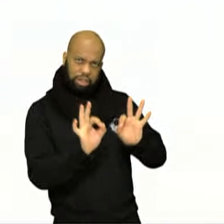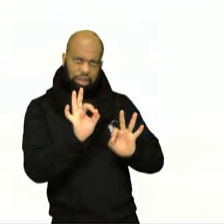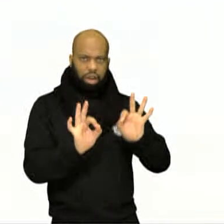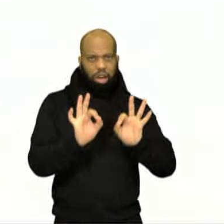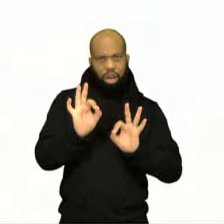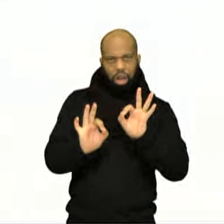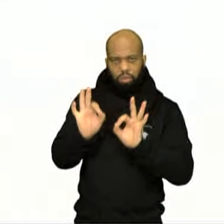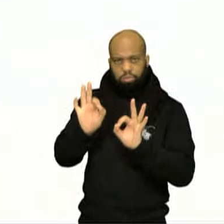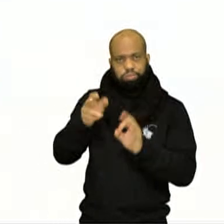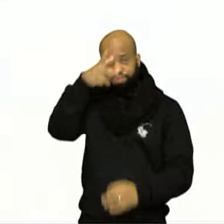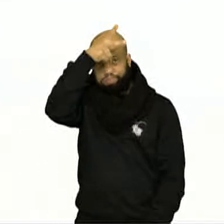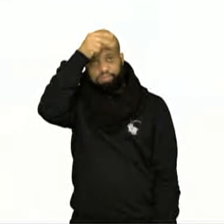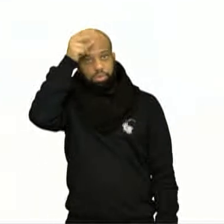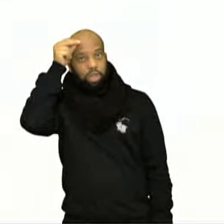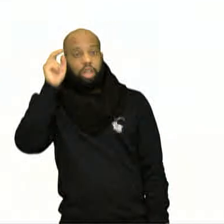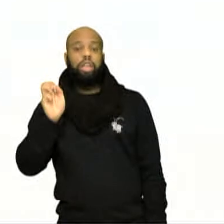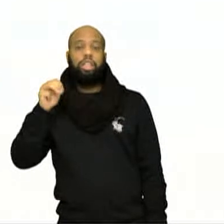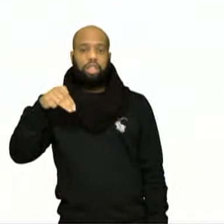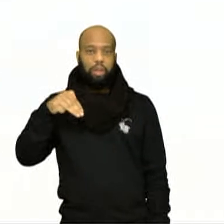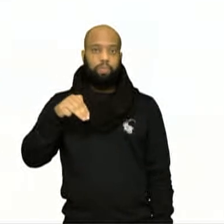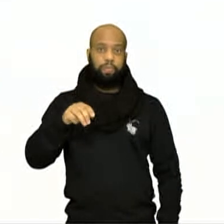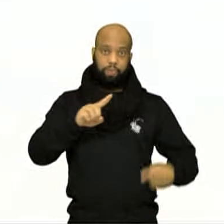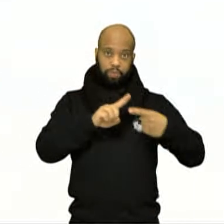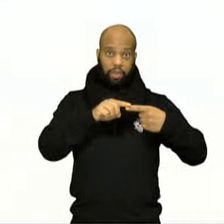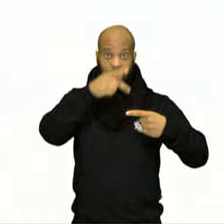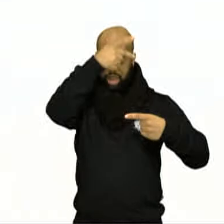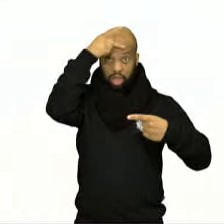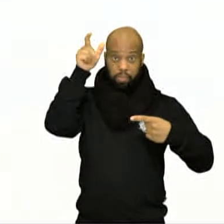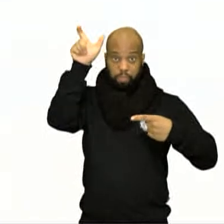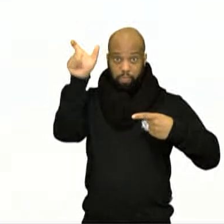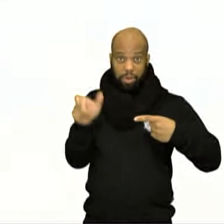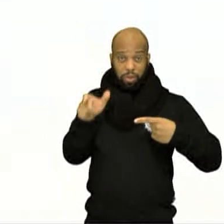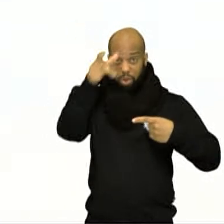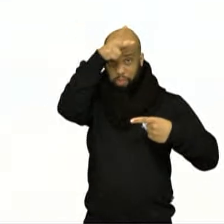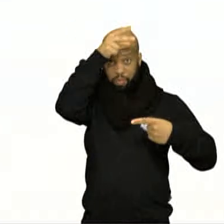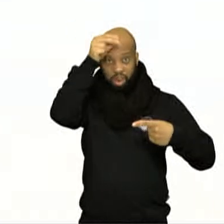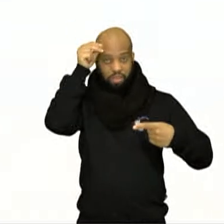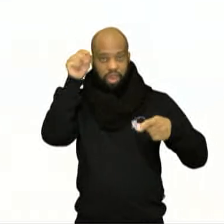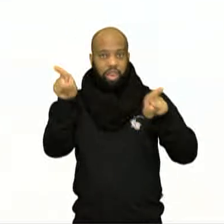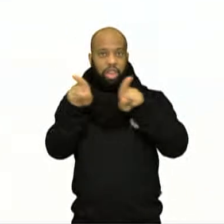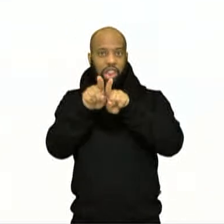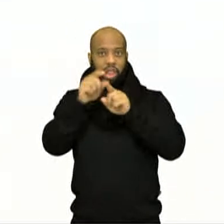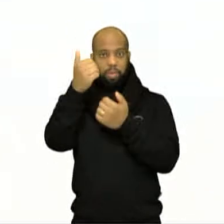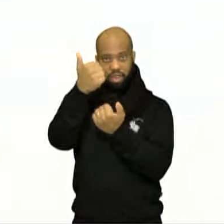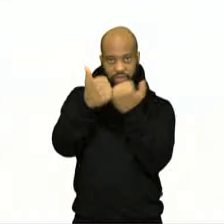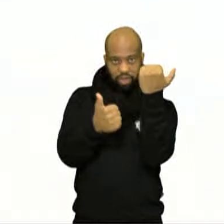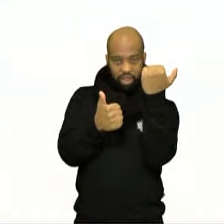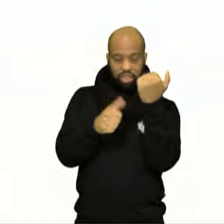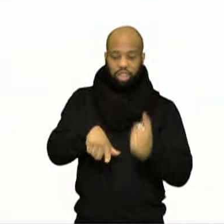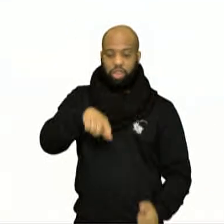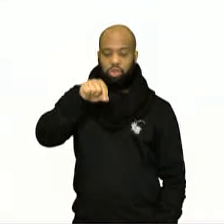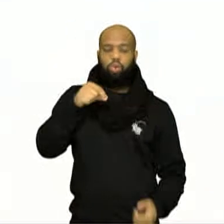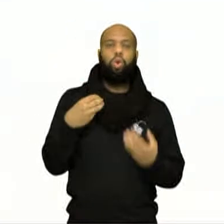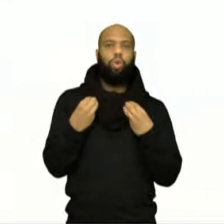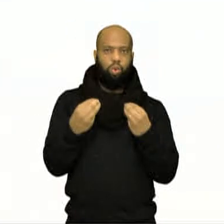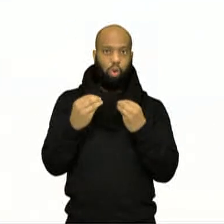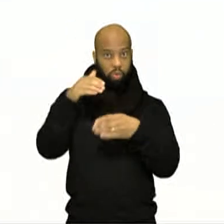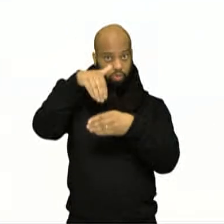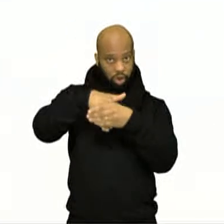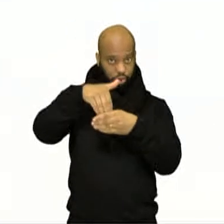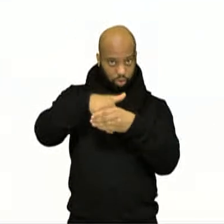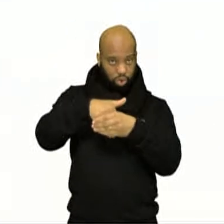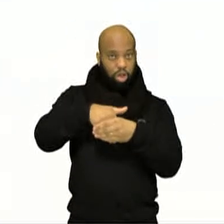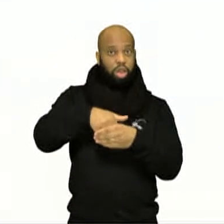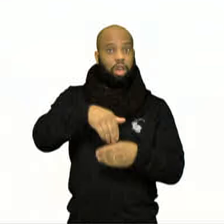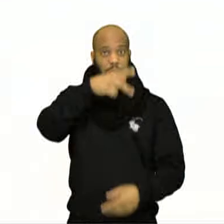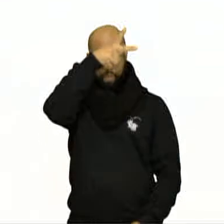politicamente o município? Prefeito e o seu vice, né? Eles são eleitos democraticamente. O prefeito é o